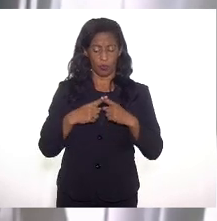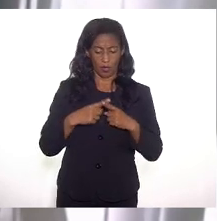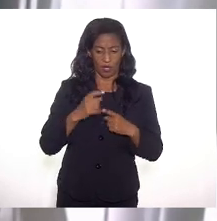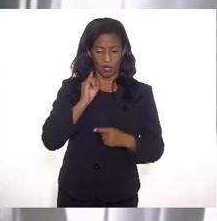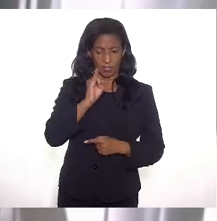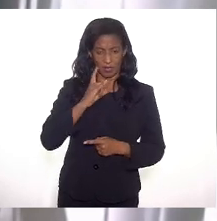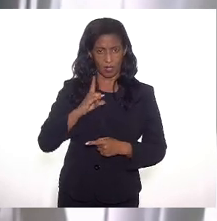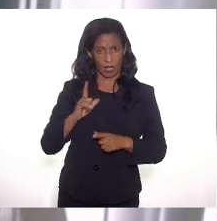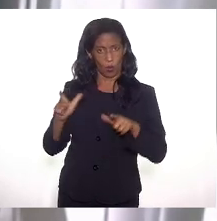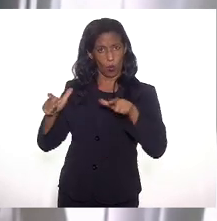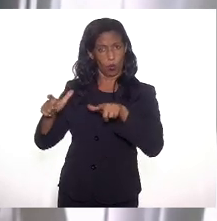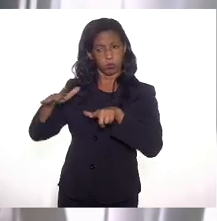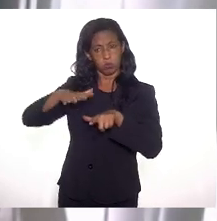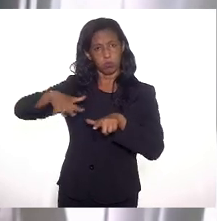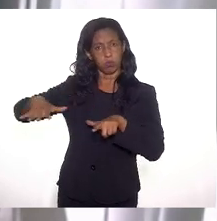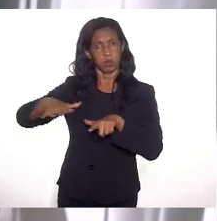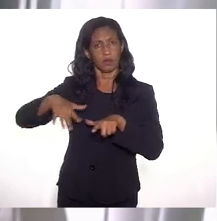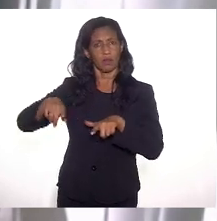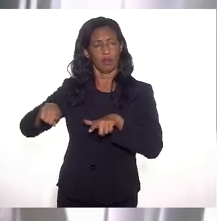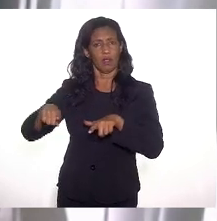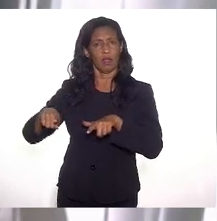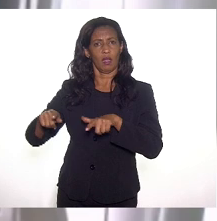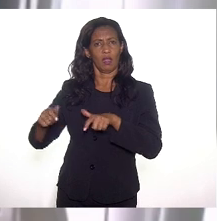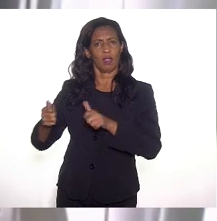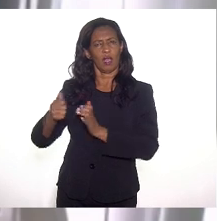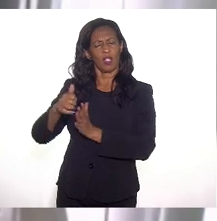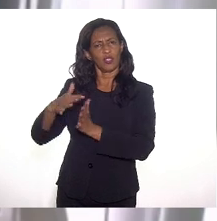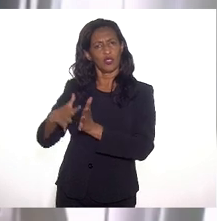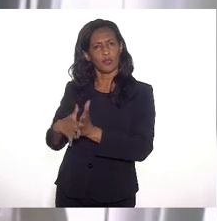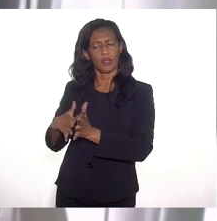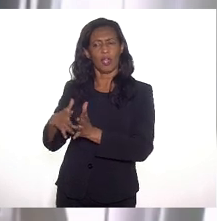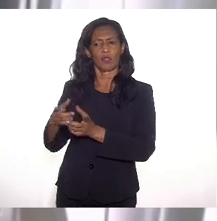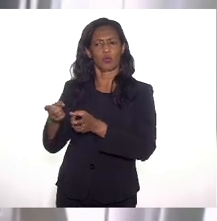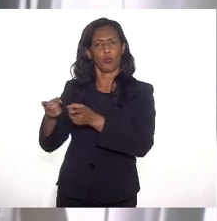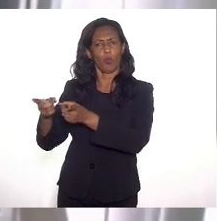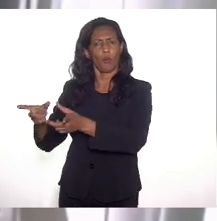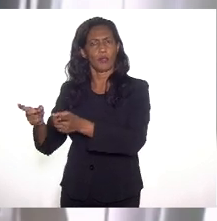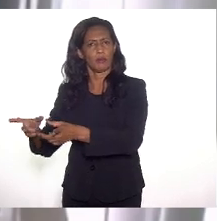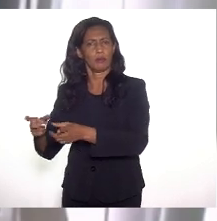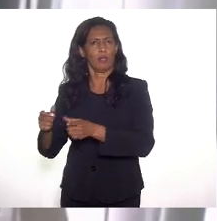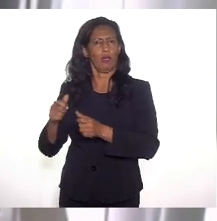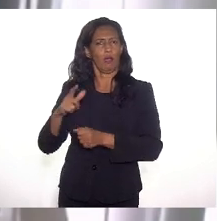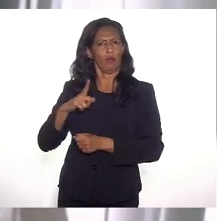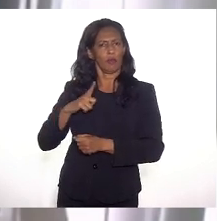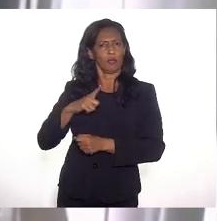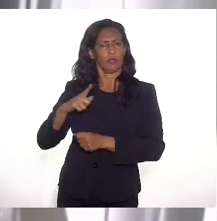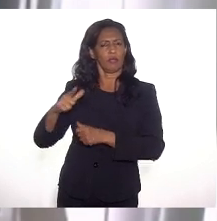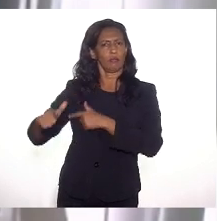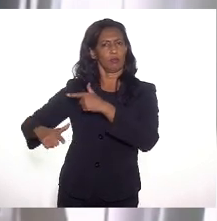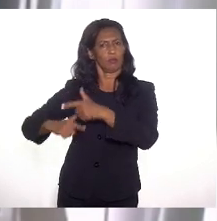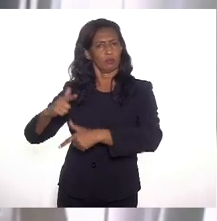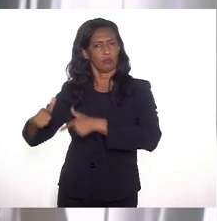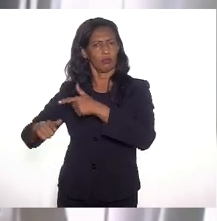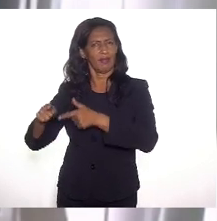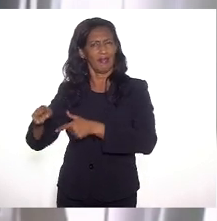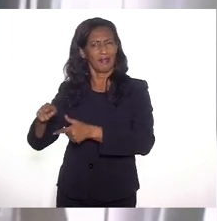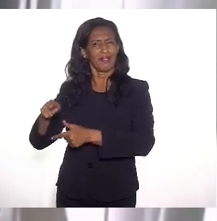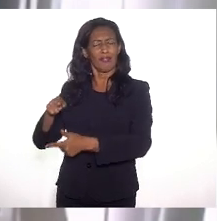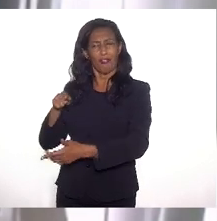um setor, né, da atividade comercial, da atividade de serviço, enfim, que foi